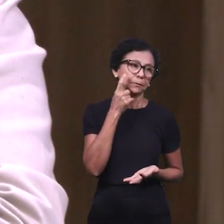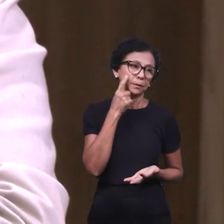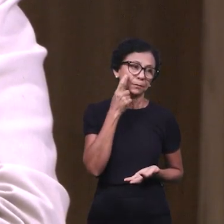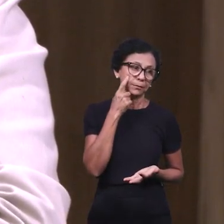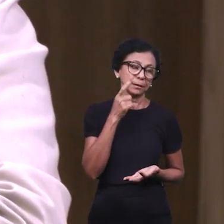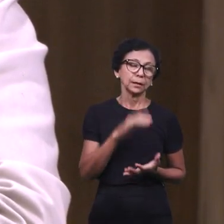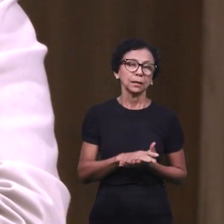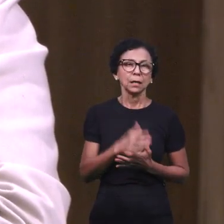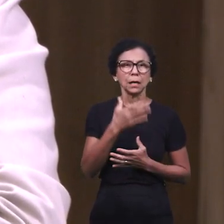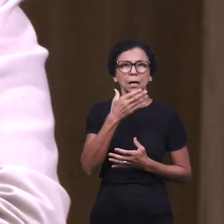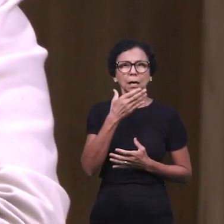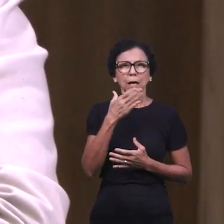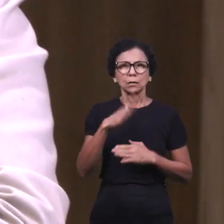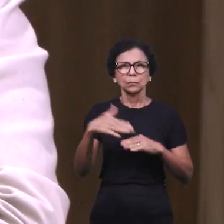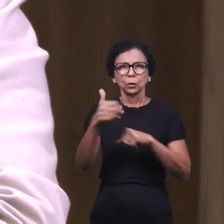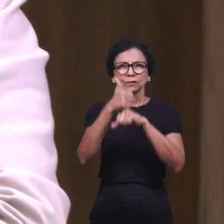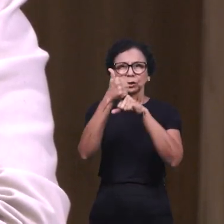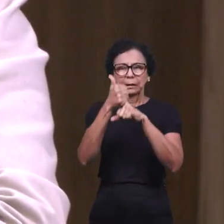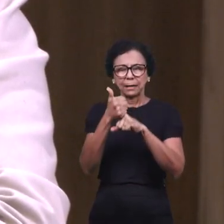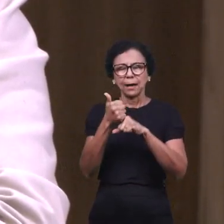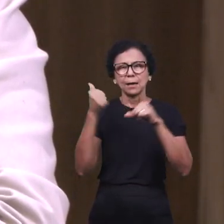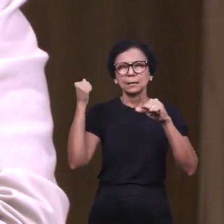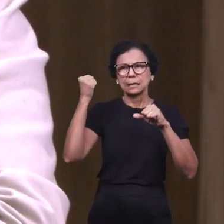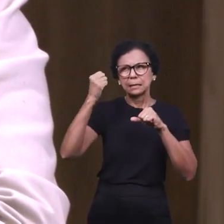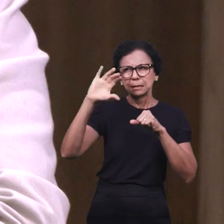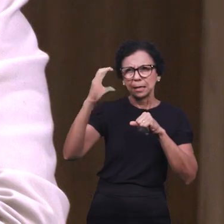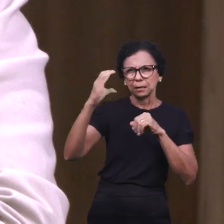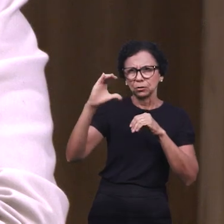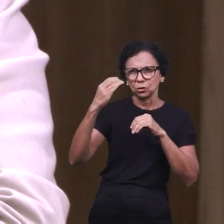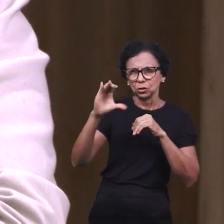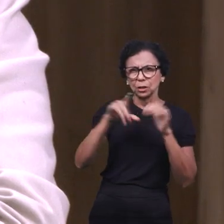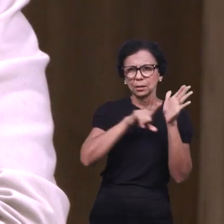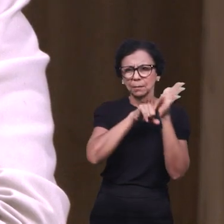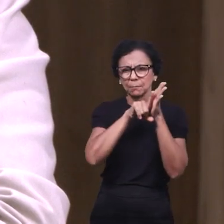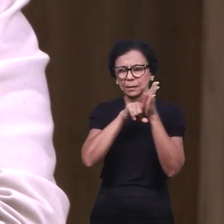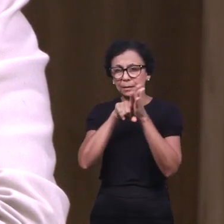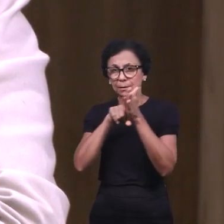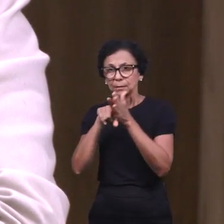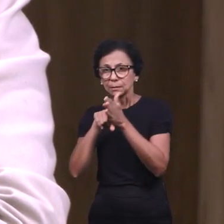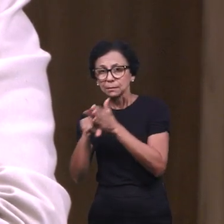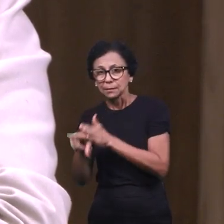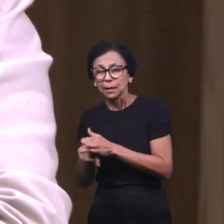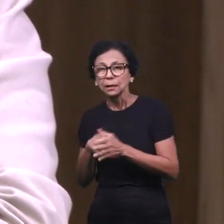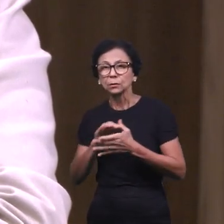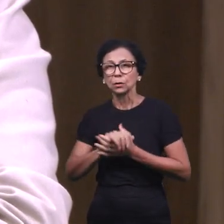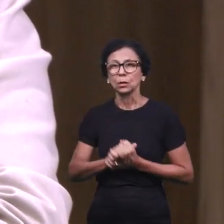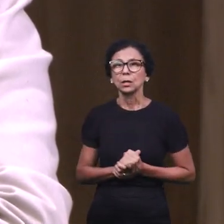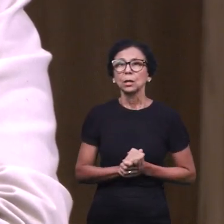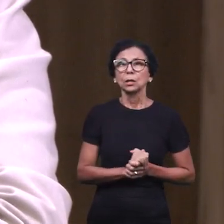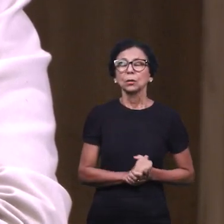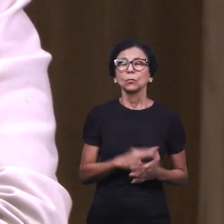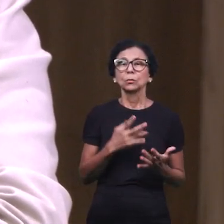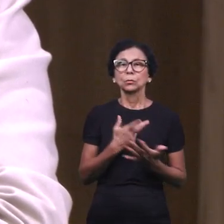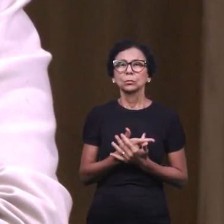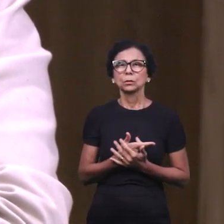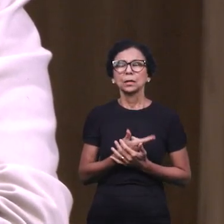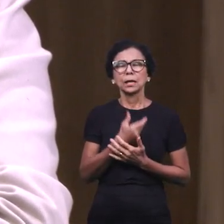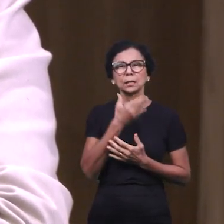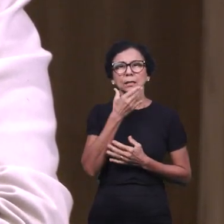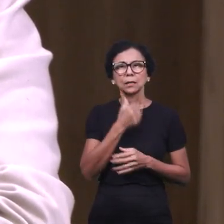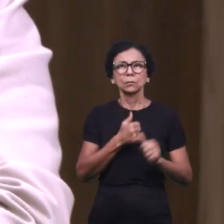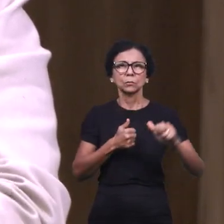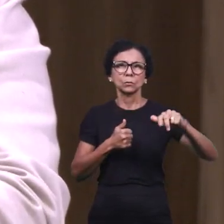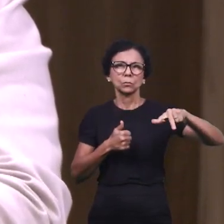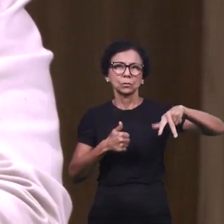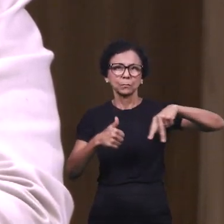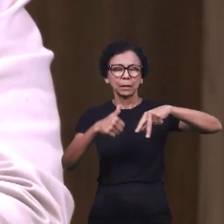cientistas com esse vento solar e com as tempestades solares quando os astronautas estão no espaço, porque não existe essa proteção lá. Certo. Então